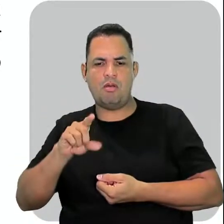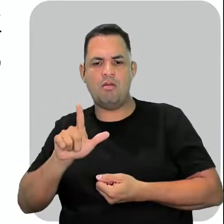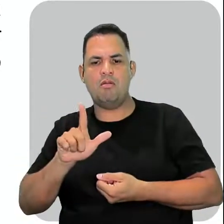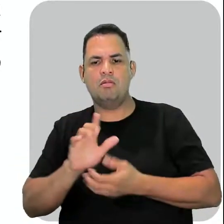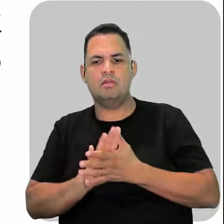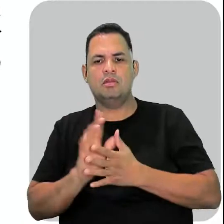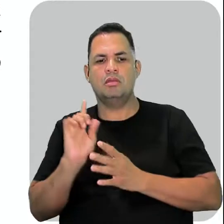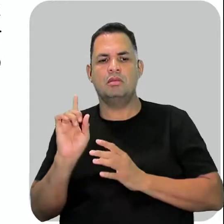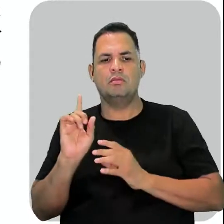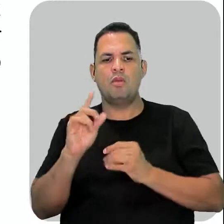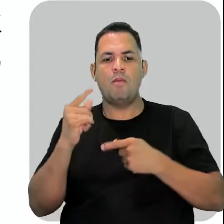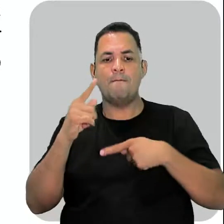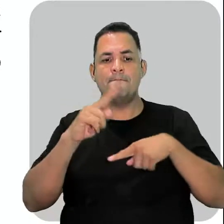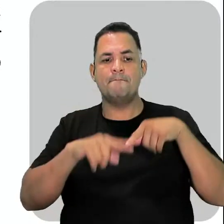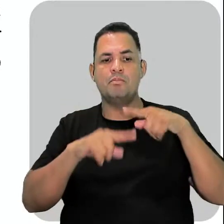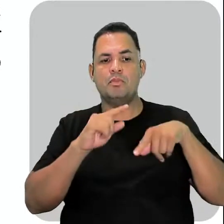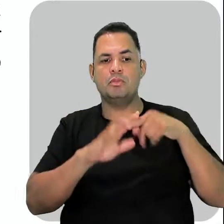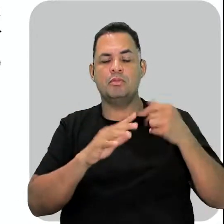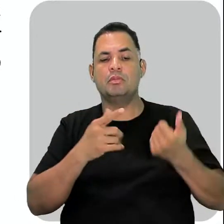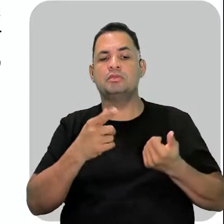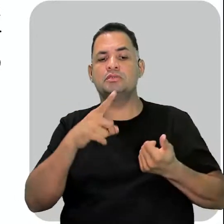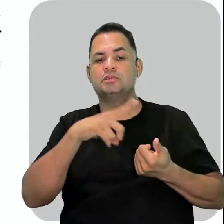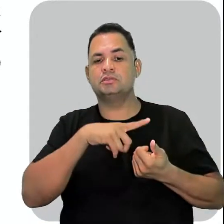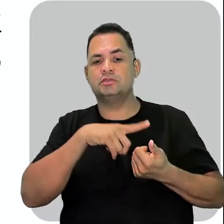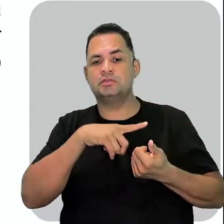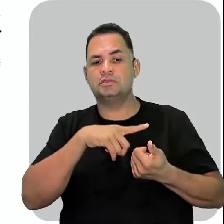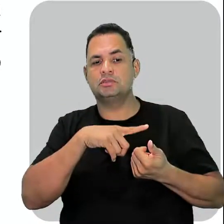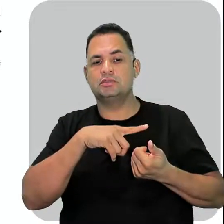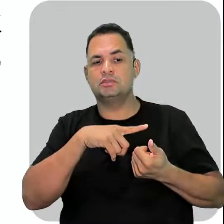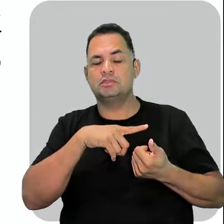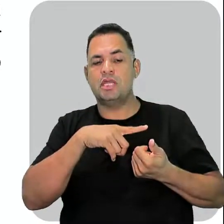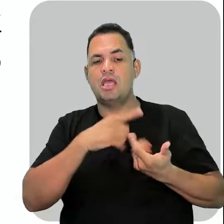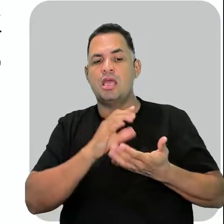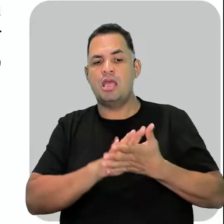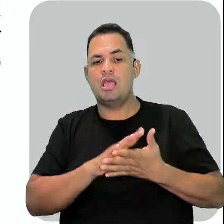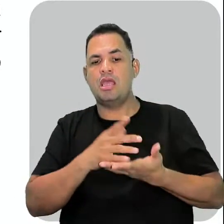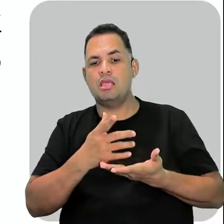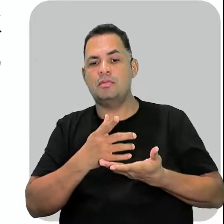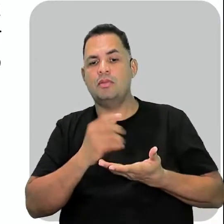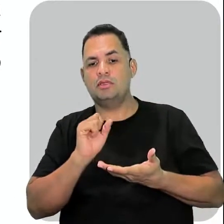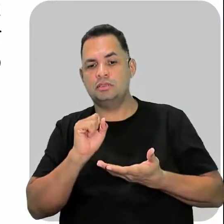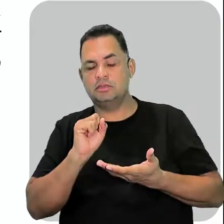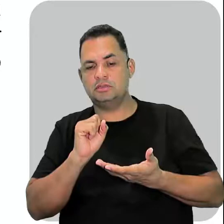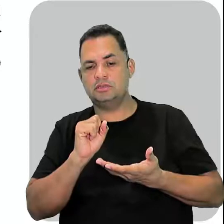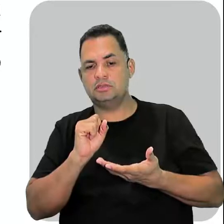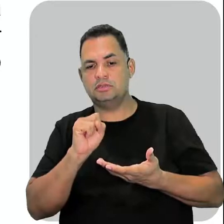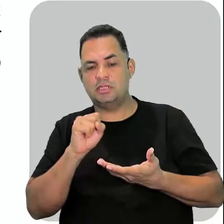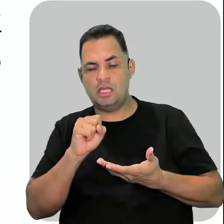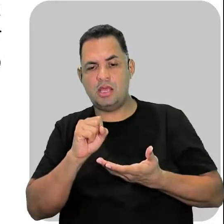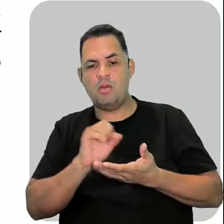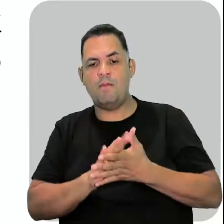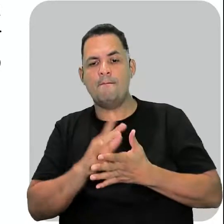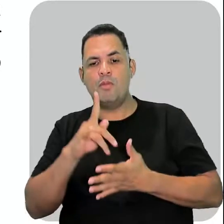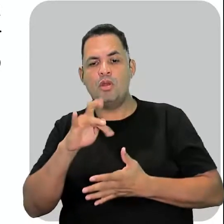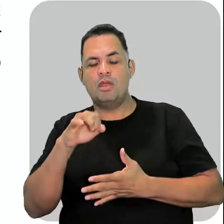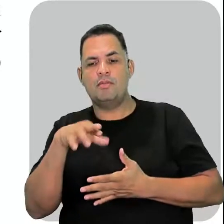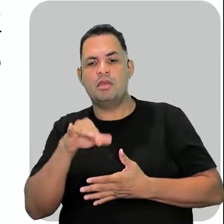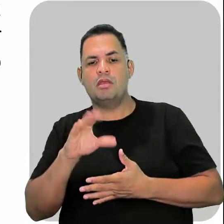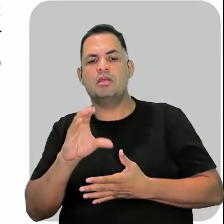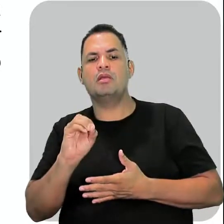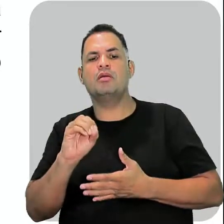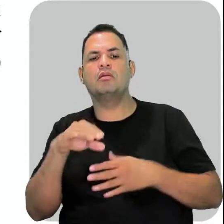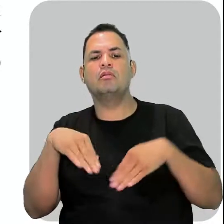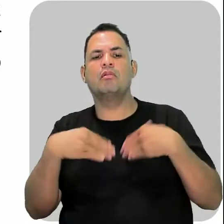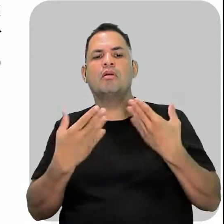mol para que o produto seja formado, seja considerado um polímero. O que isso aqui